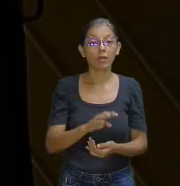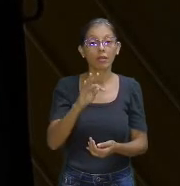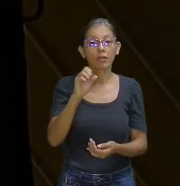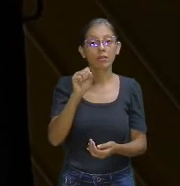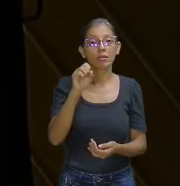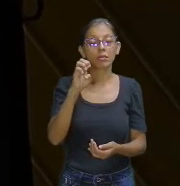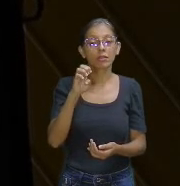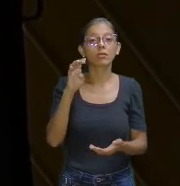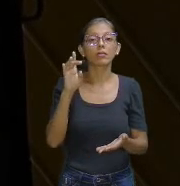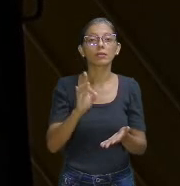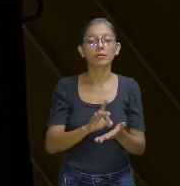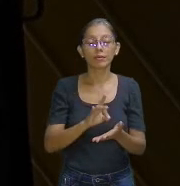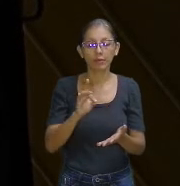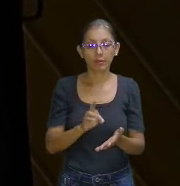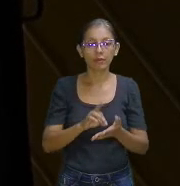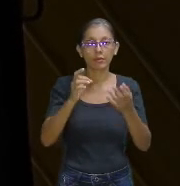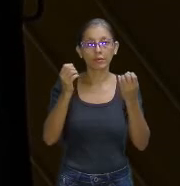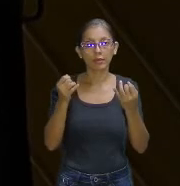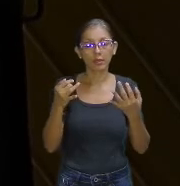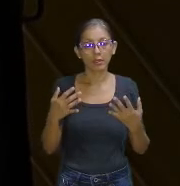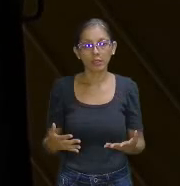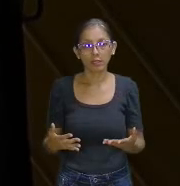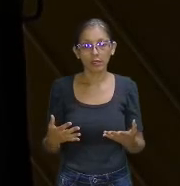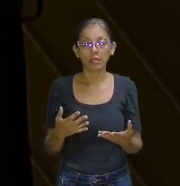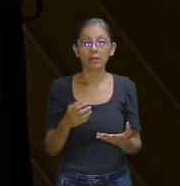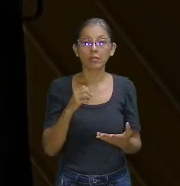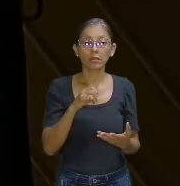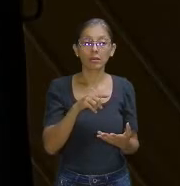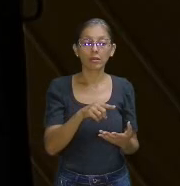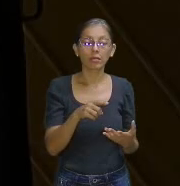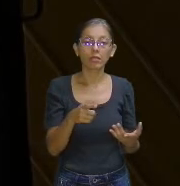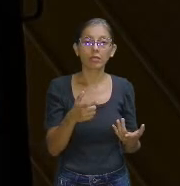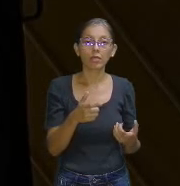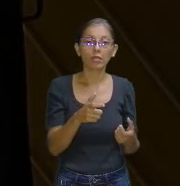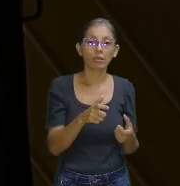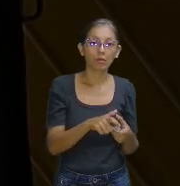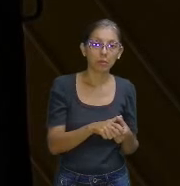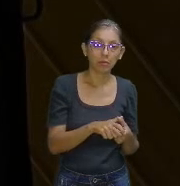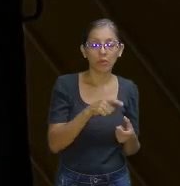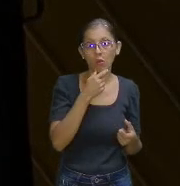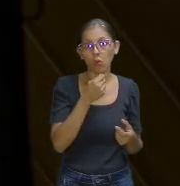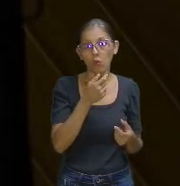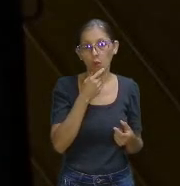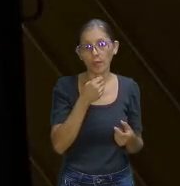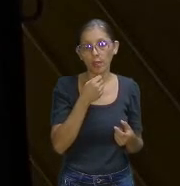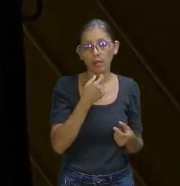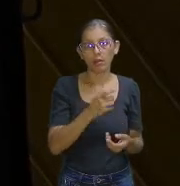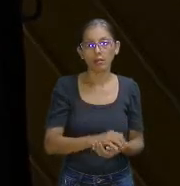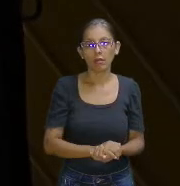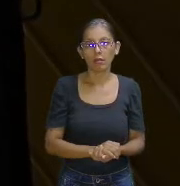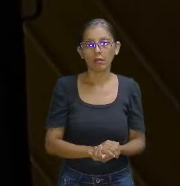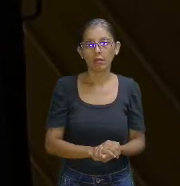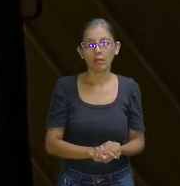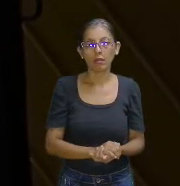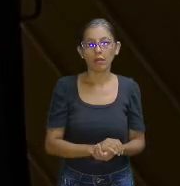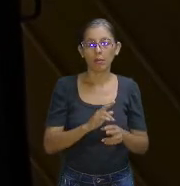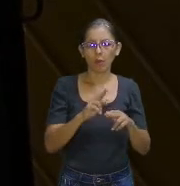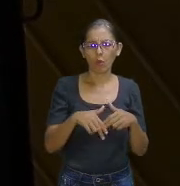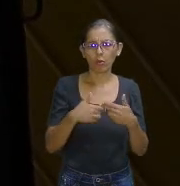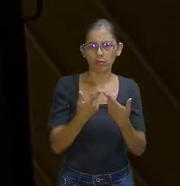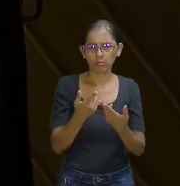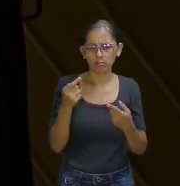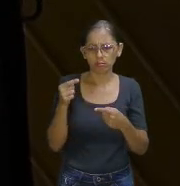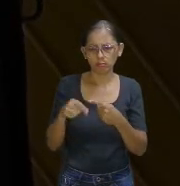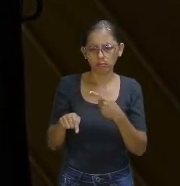inexpressivo de candidaturas masculinas não é isoladamente suficiente para comprovar a ausência de fraude. Contudo, a correta